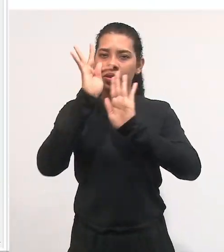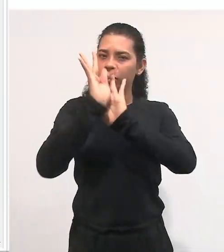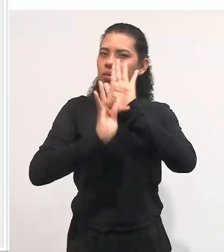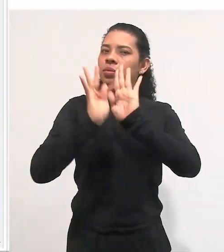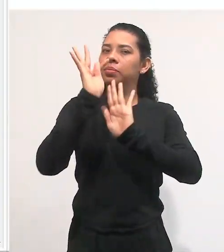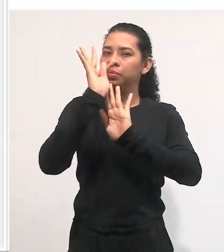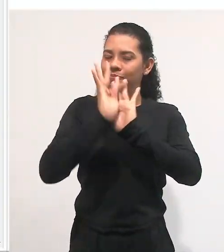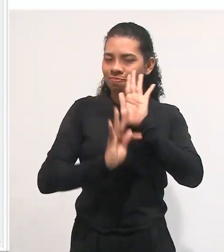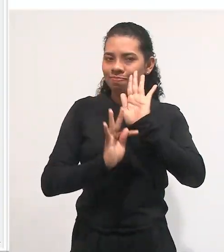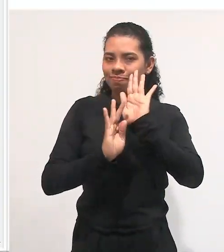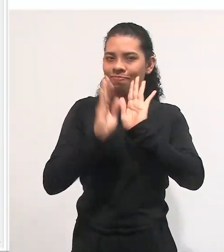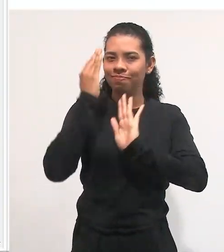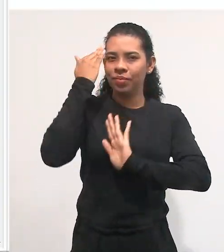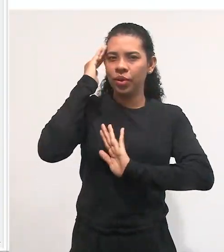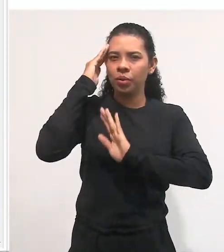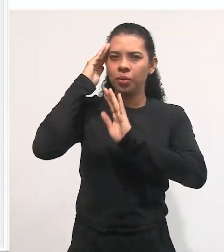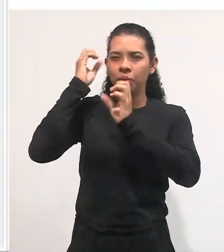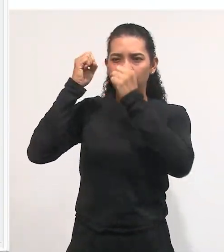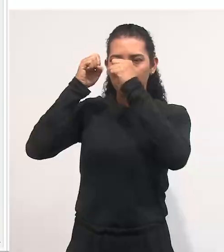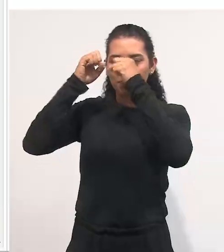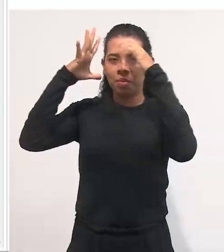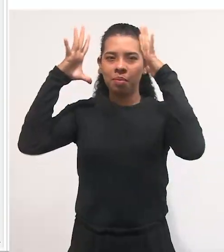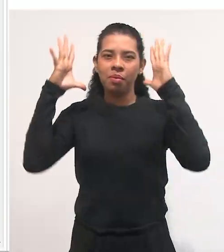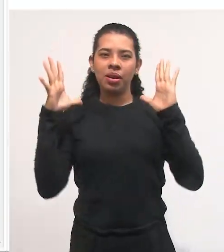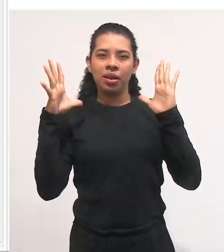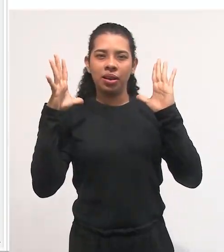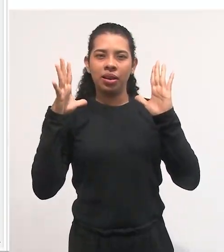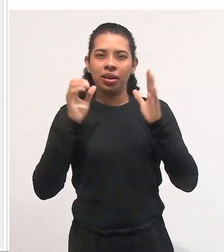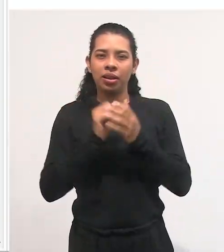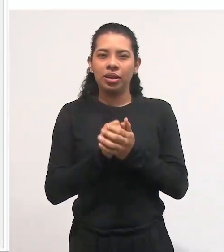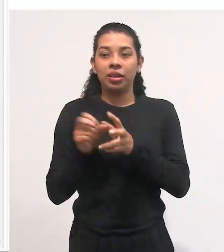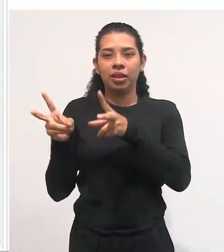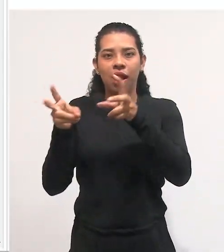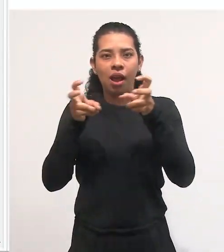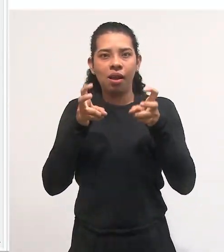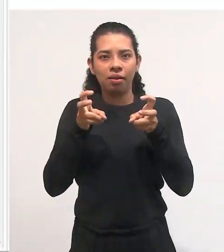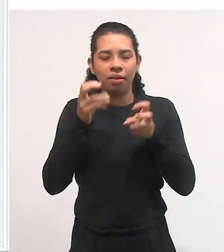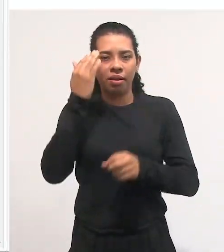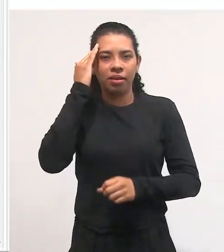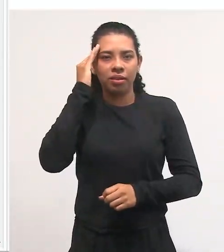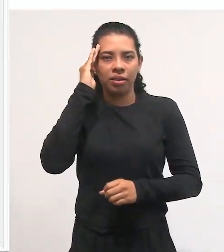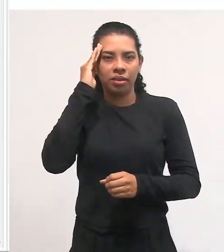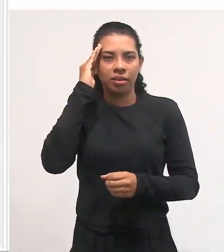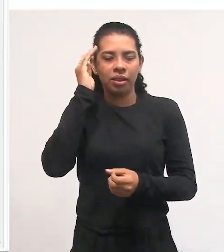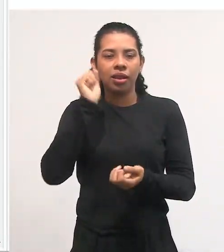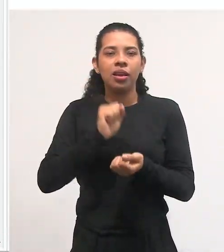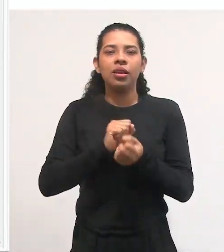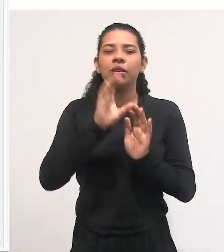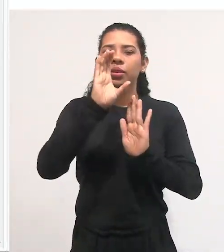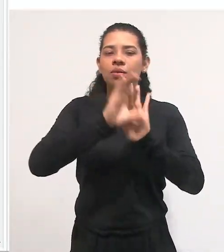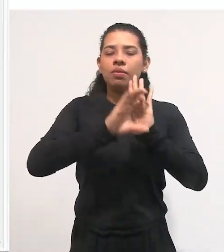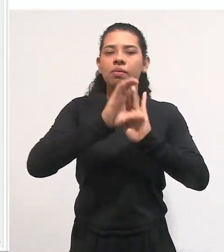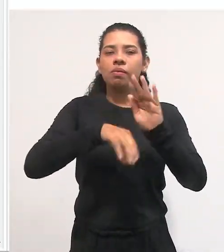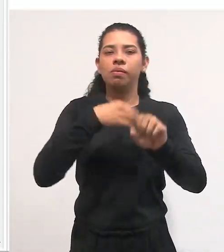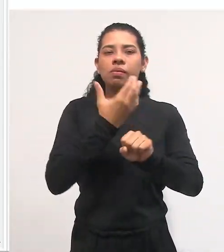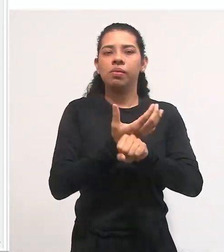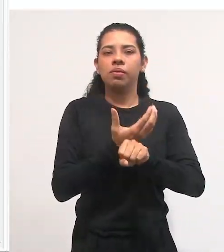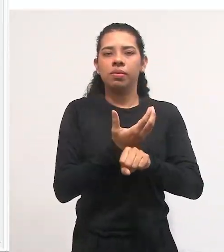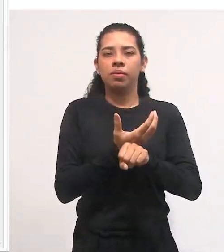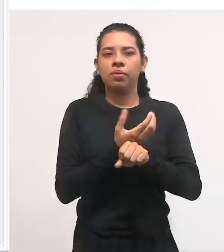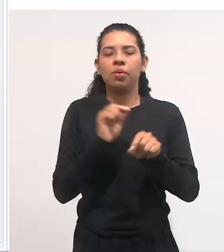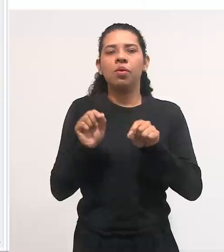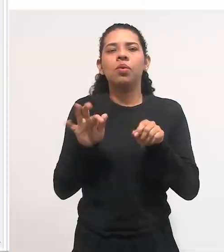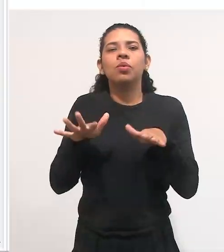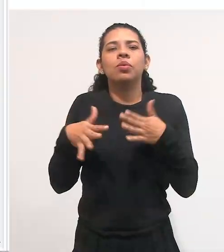texto nos revela essa concepção. E é isso que direciona o currículo. Então, o que vai ter no currículo? Vai ter